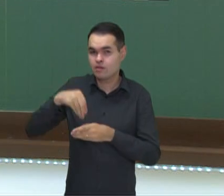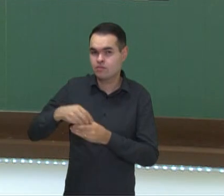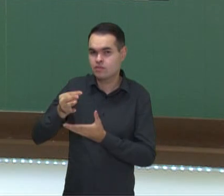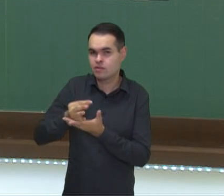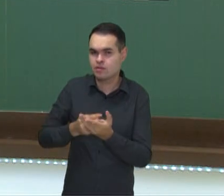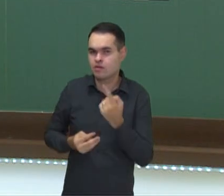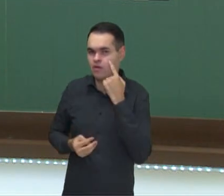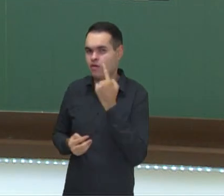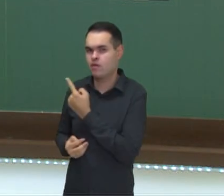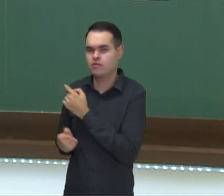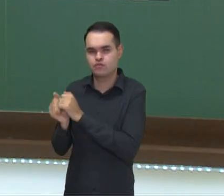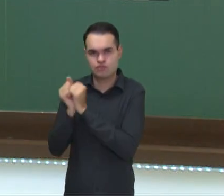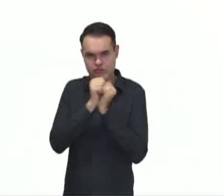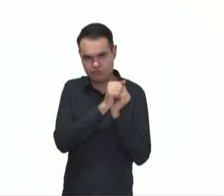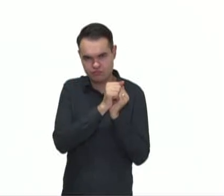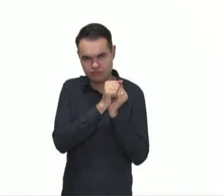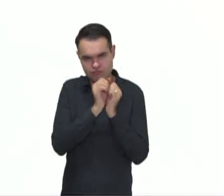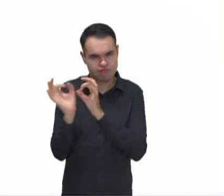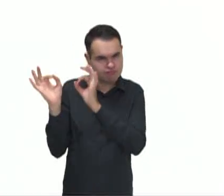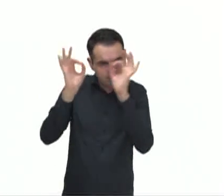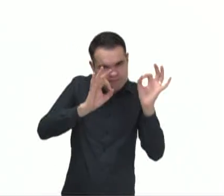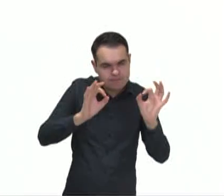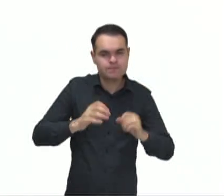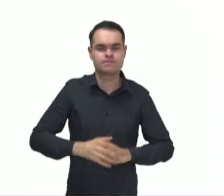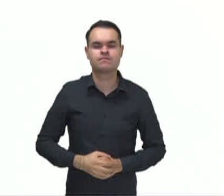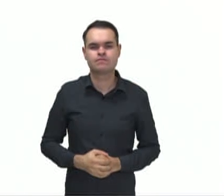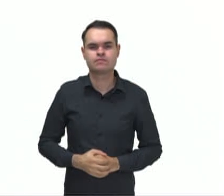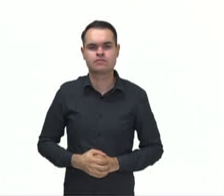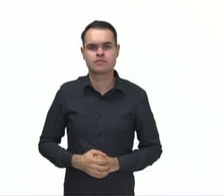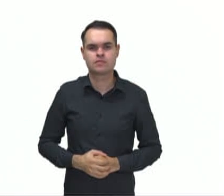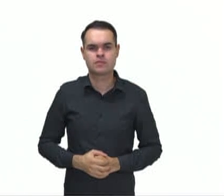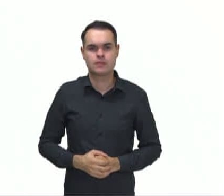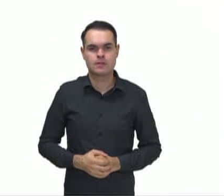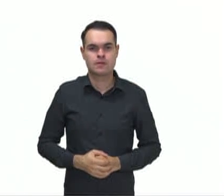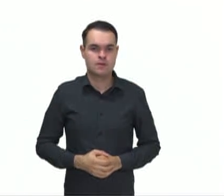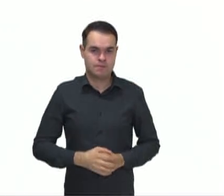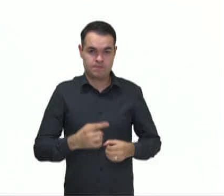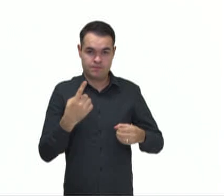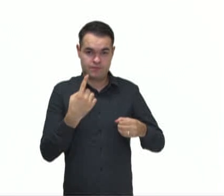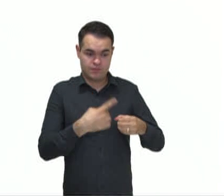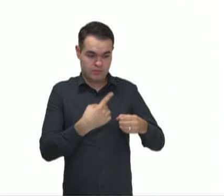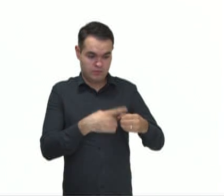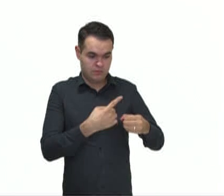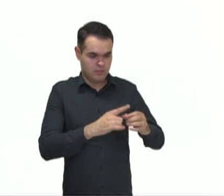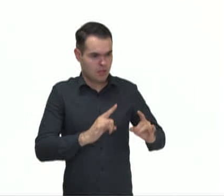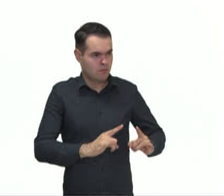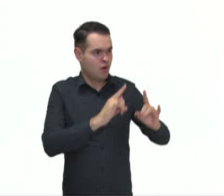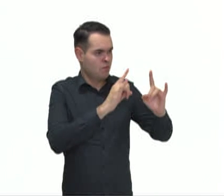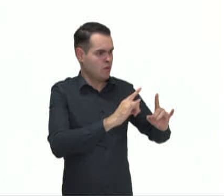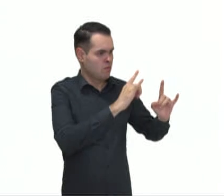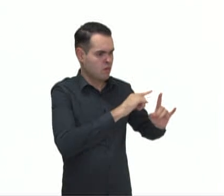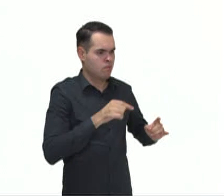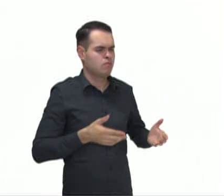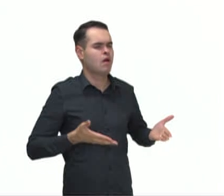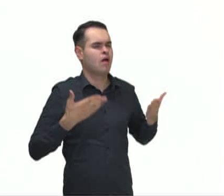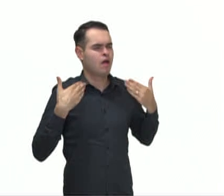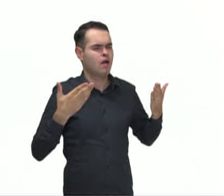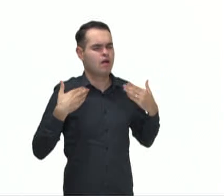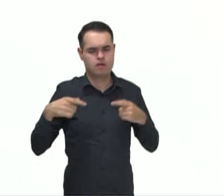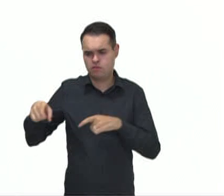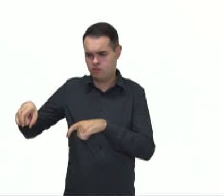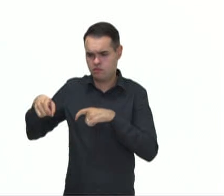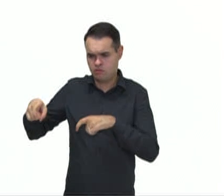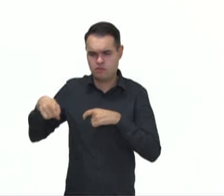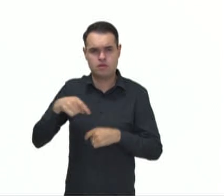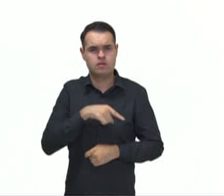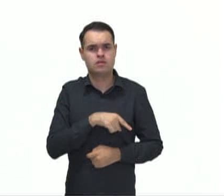leitura. Porque as cidades costumam ser mais quentes do que o campo. A sua percepção de